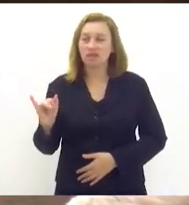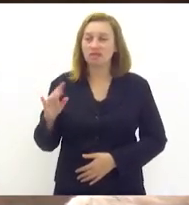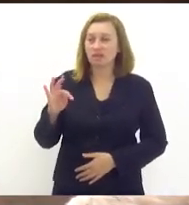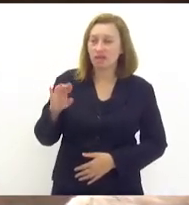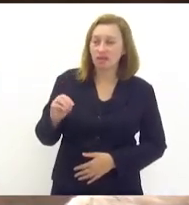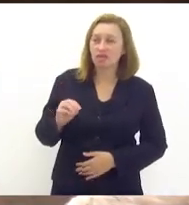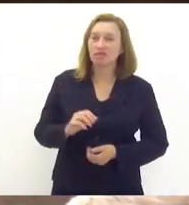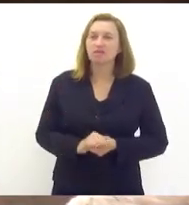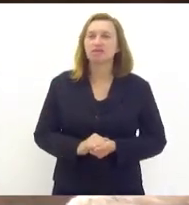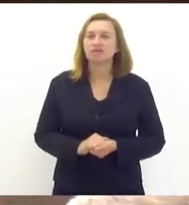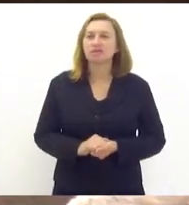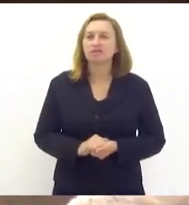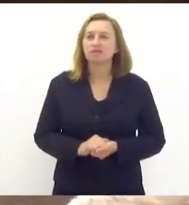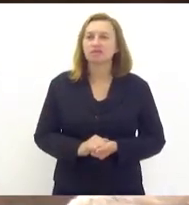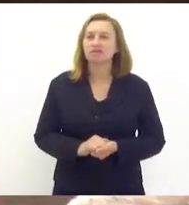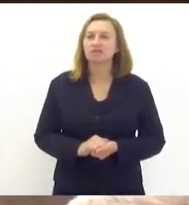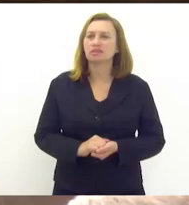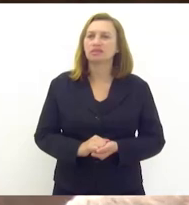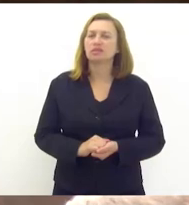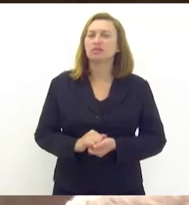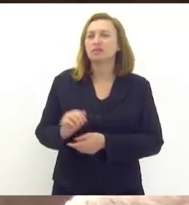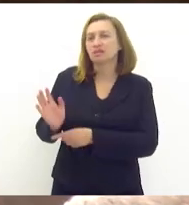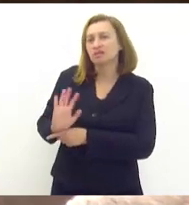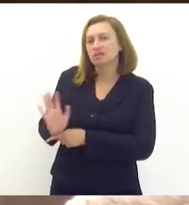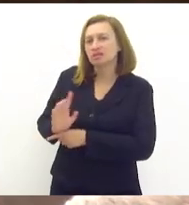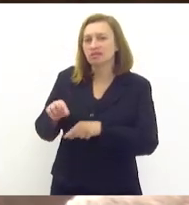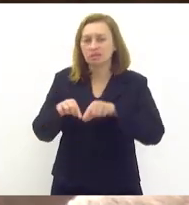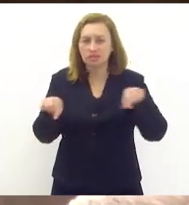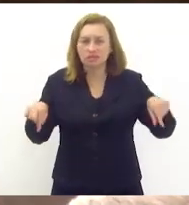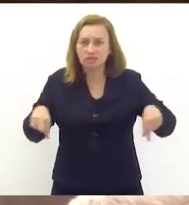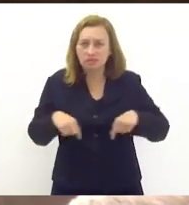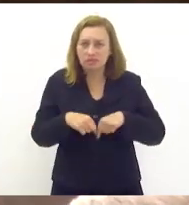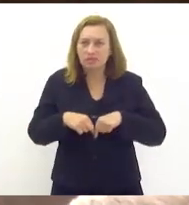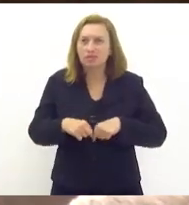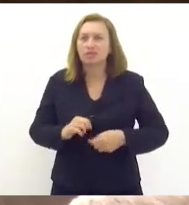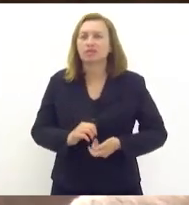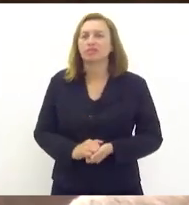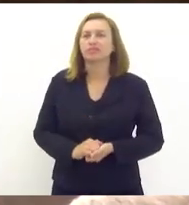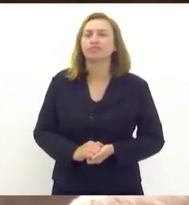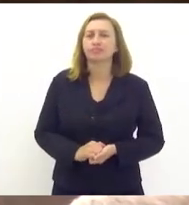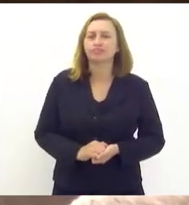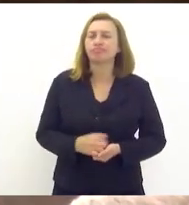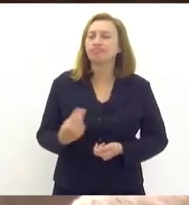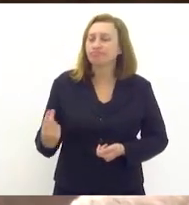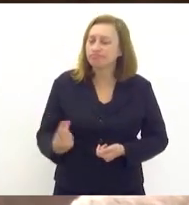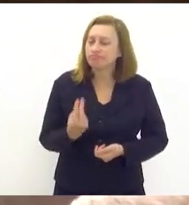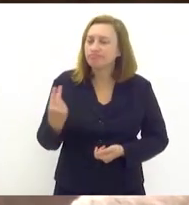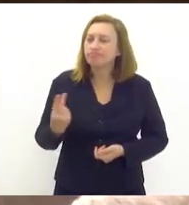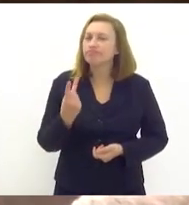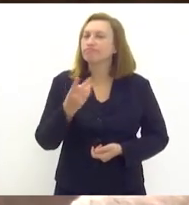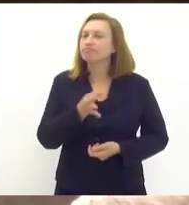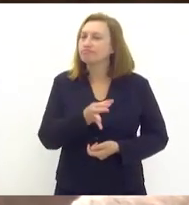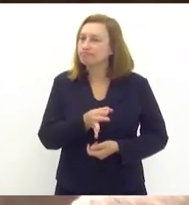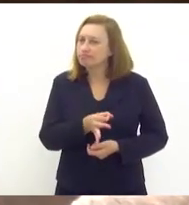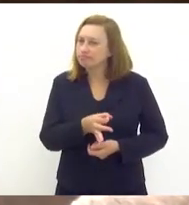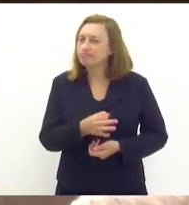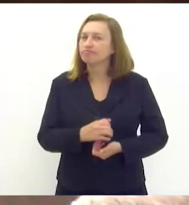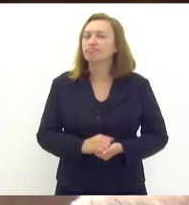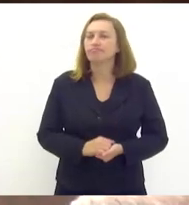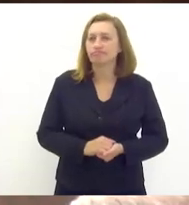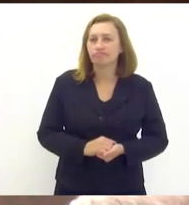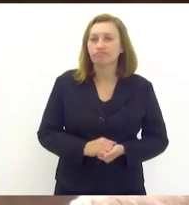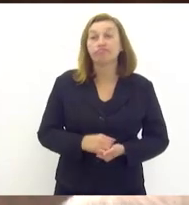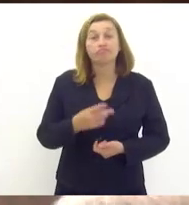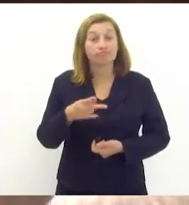fazer com que essas exibições em salas de cinemas tem aí a valorização necessária e Fundamental